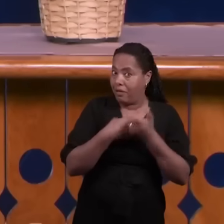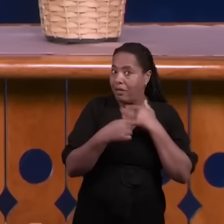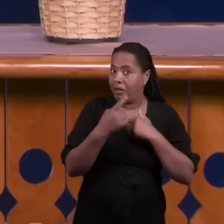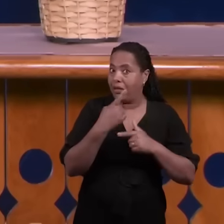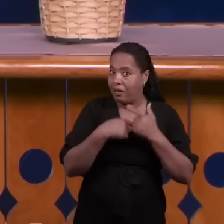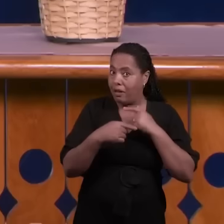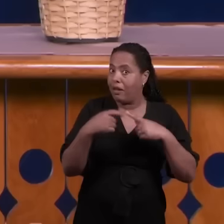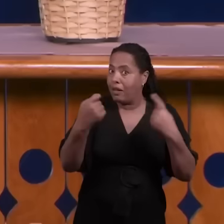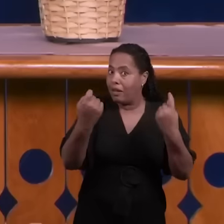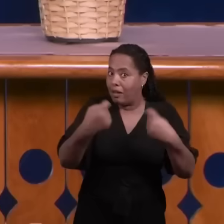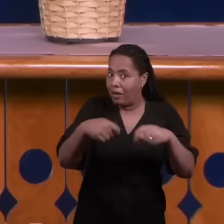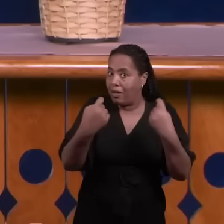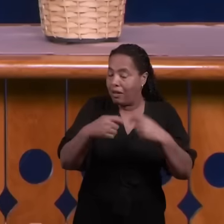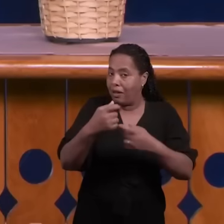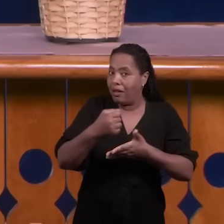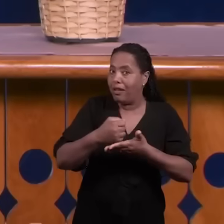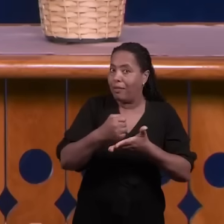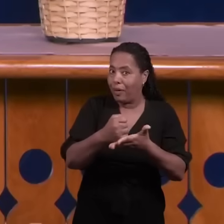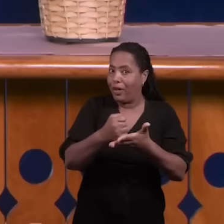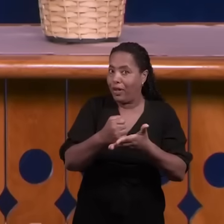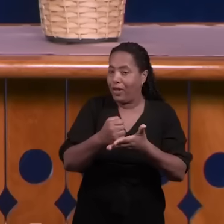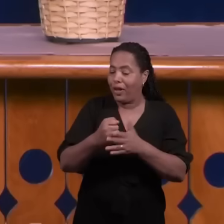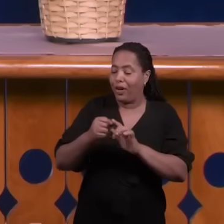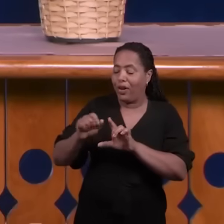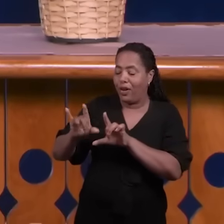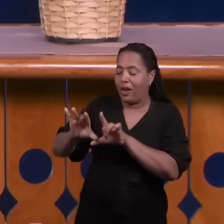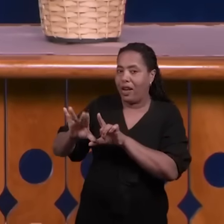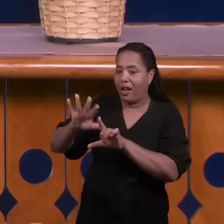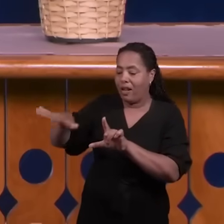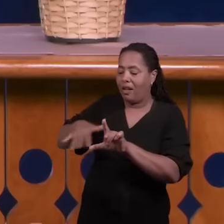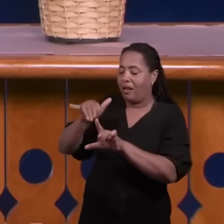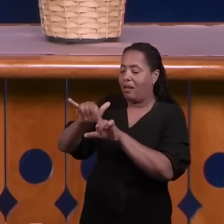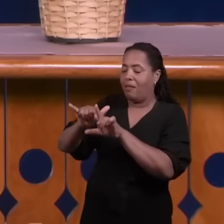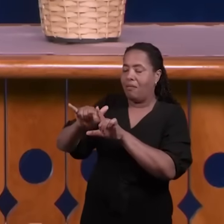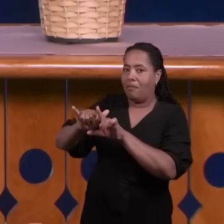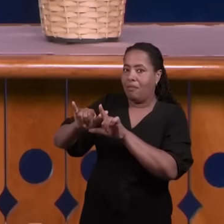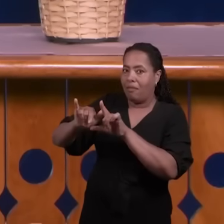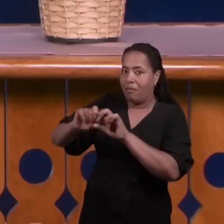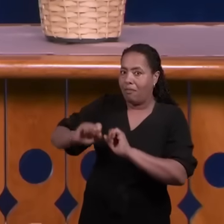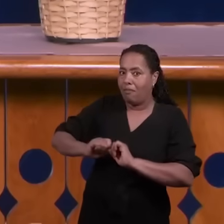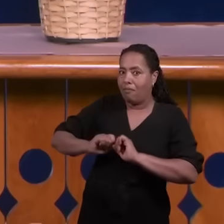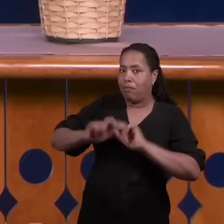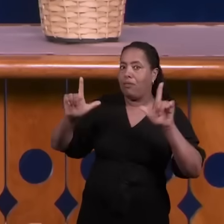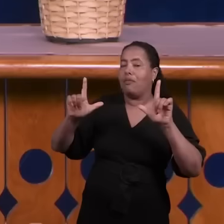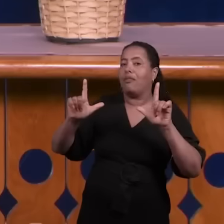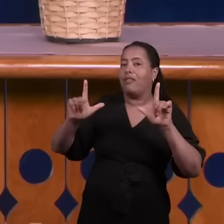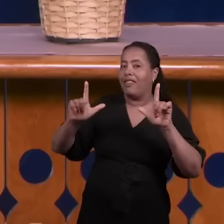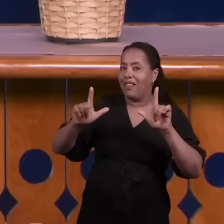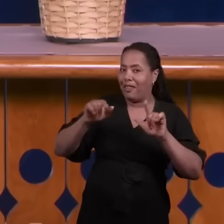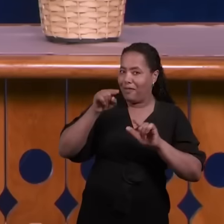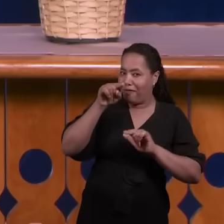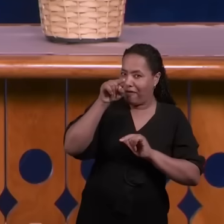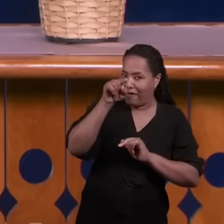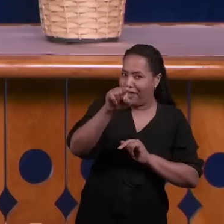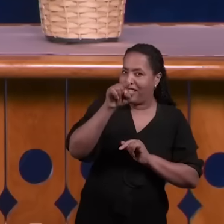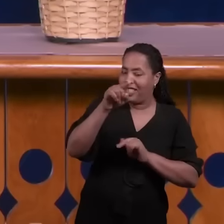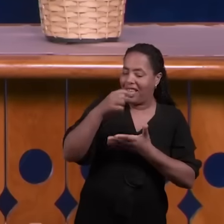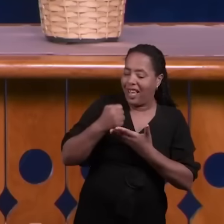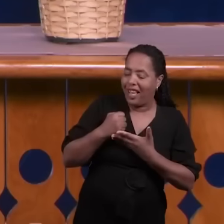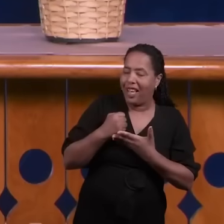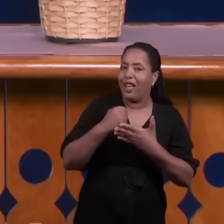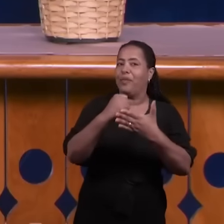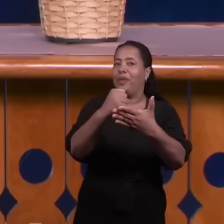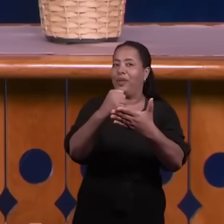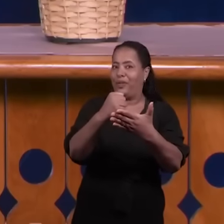Brasil e deseja, precisa de uma assistência, escaneie esse QR Code para